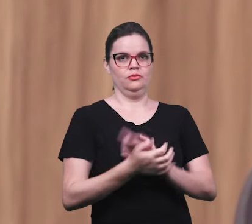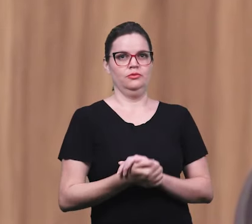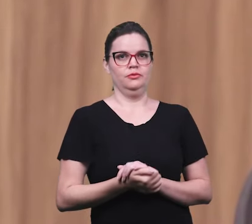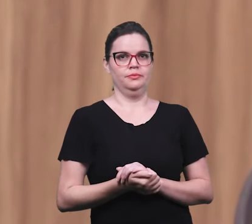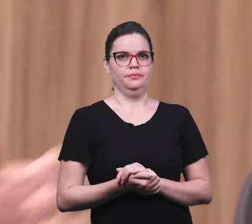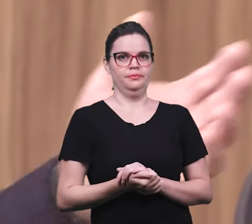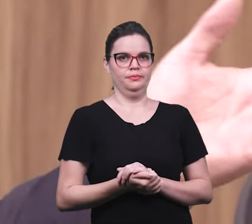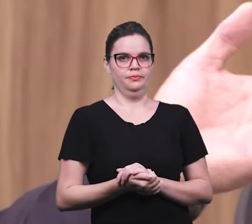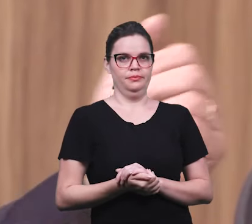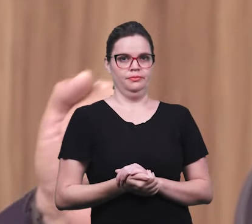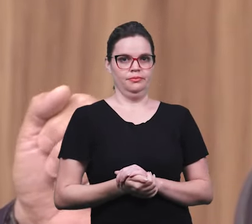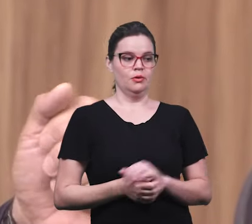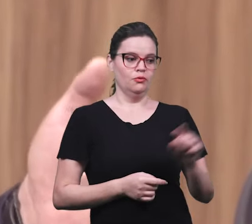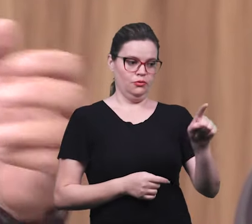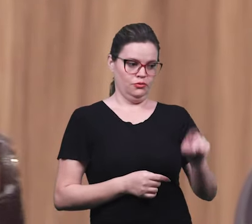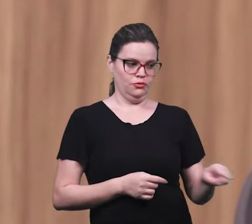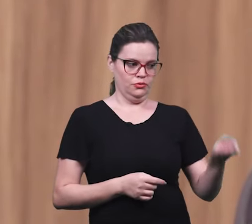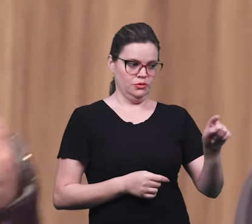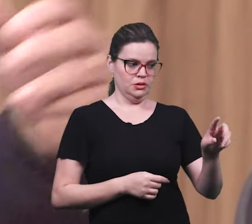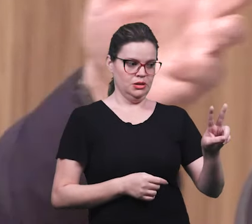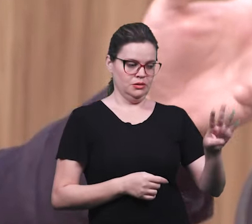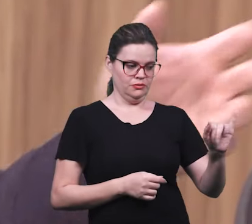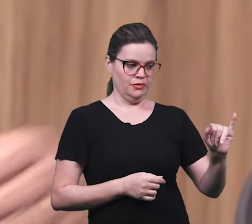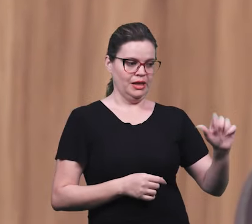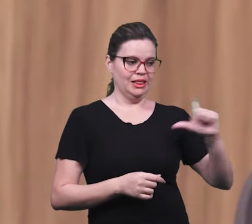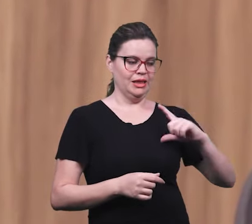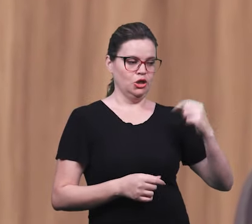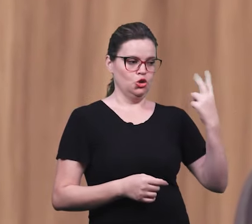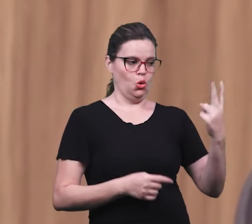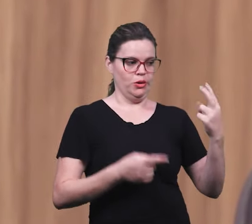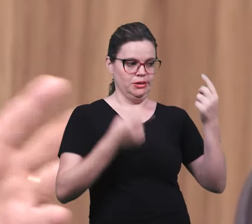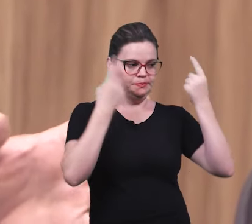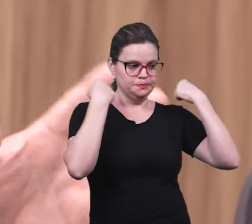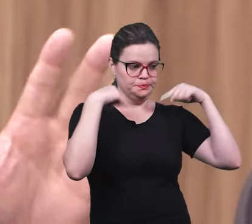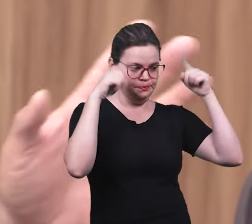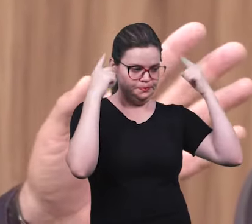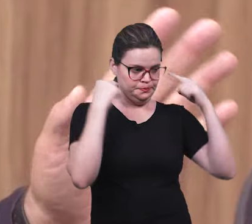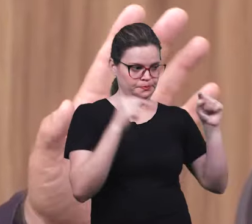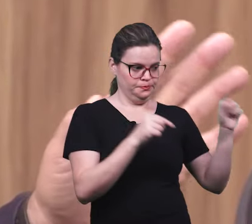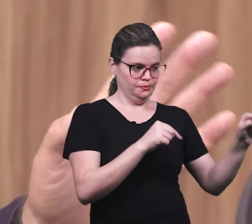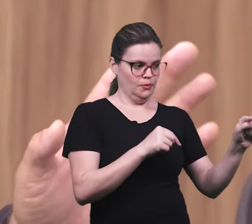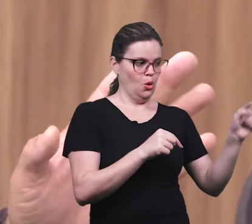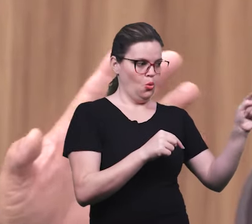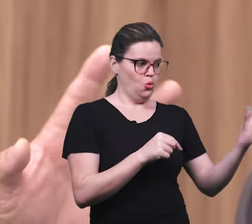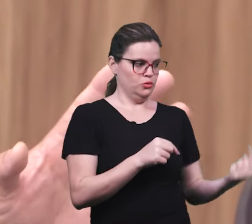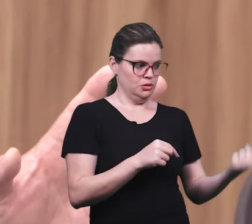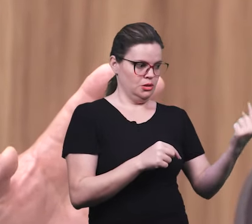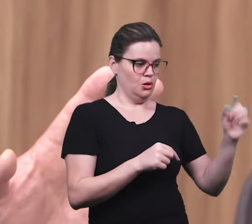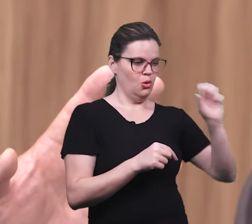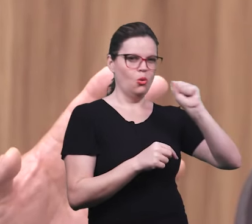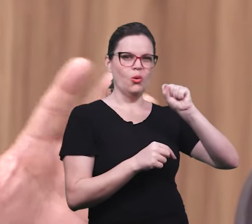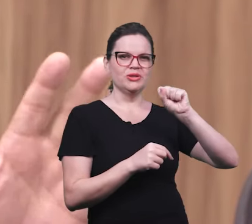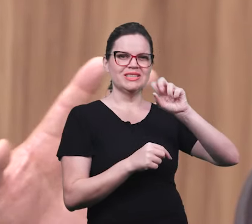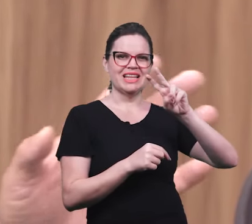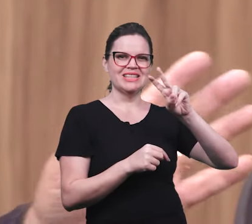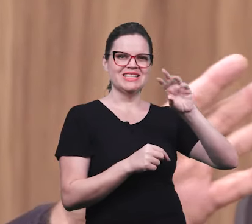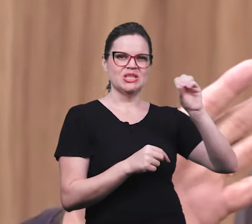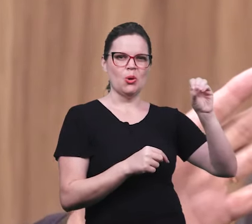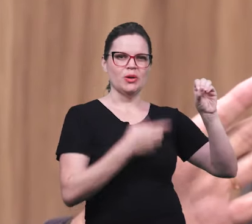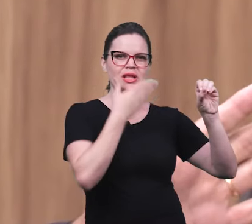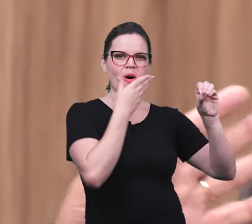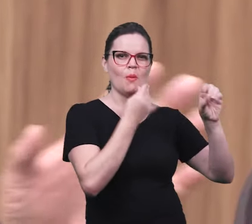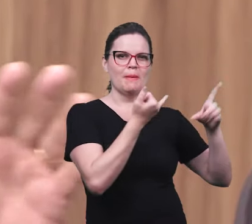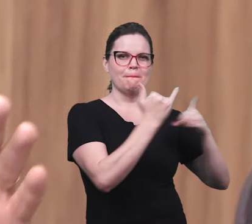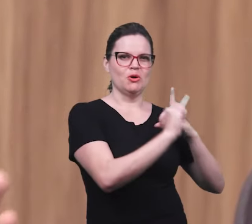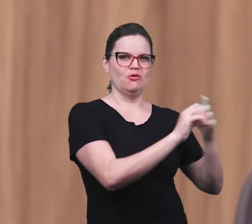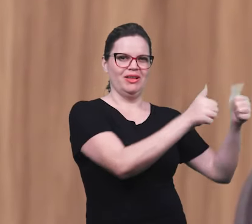montar o altar, 2 bezerros, um para mim, um para vocês, 850 profetas ao todo, ali